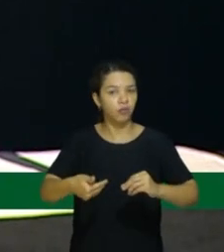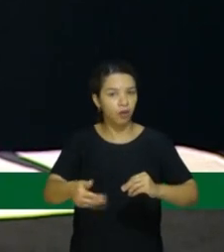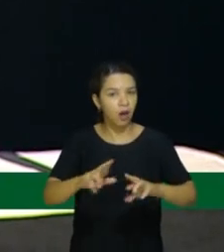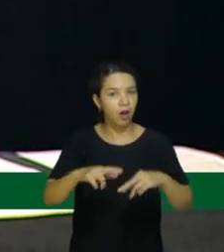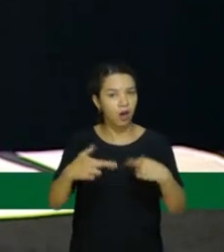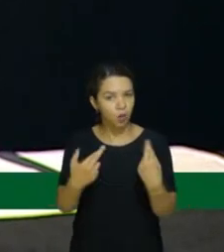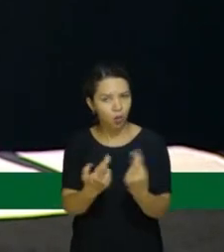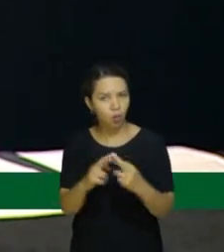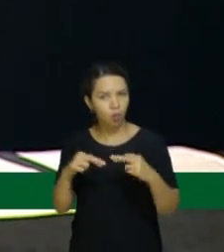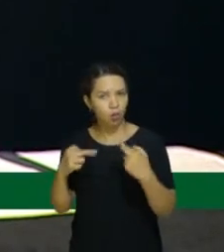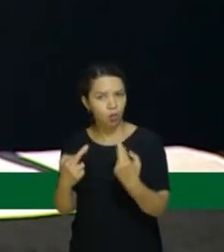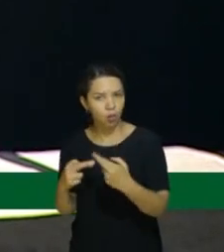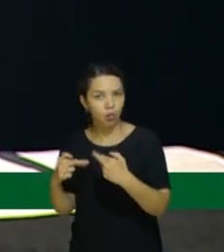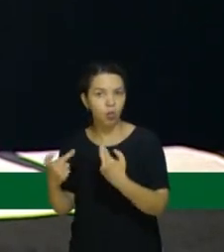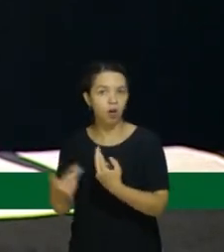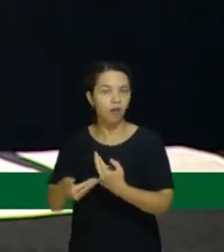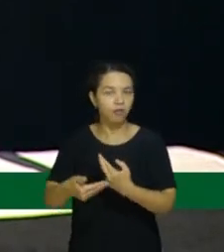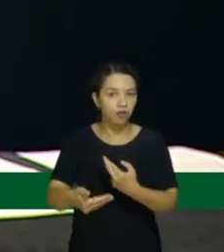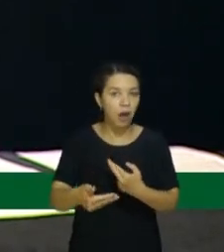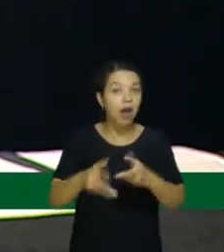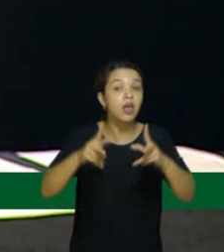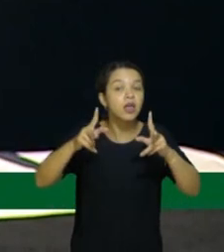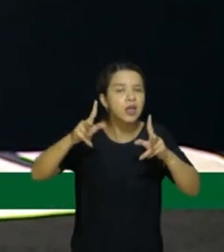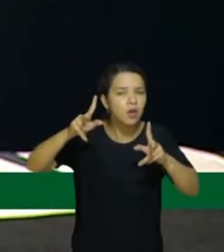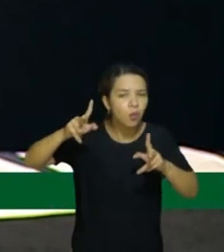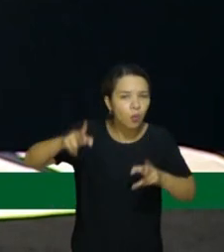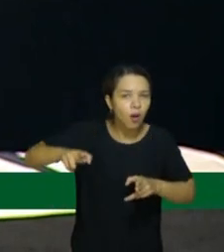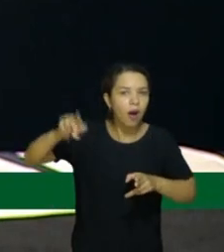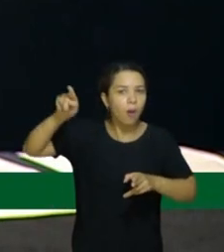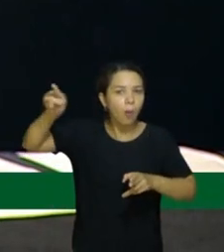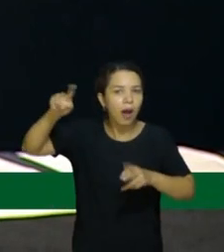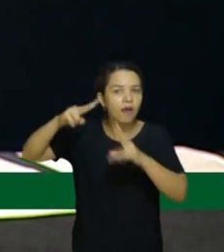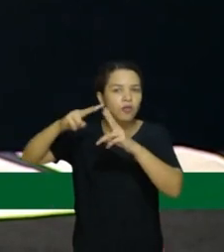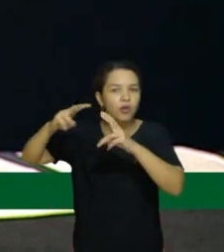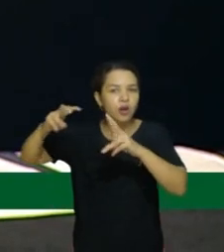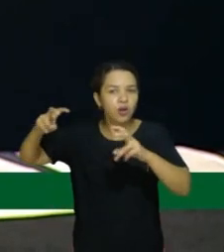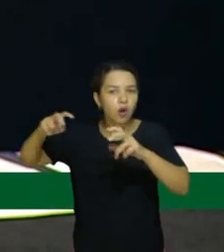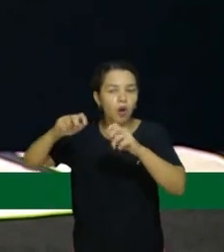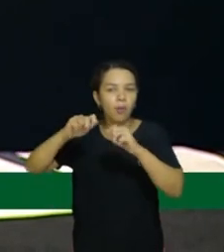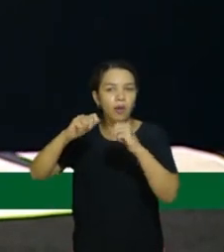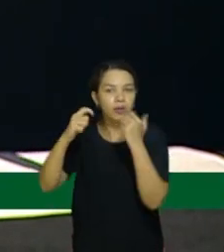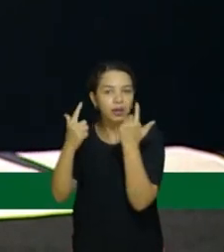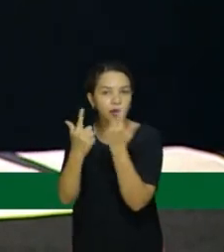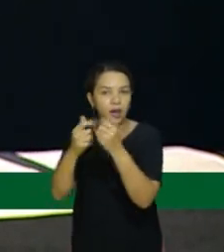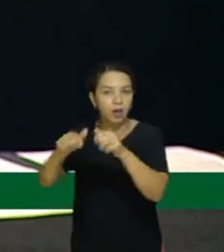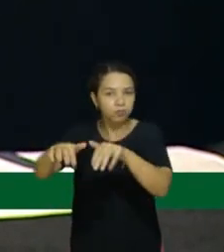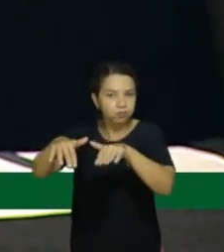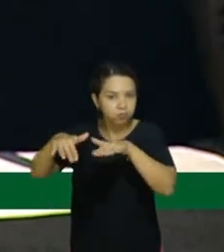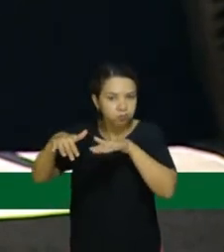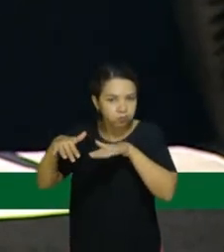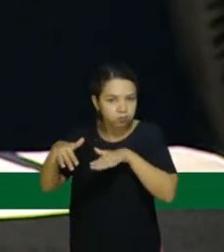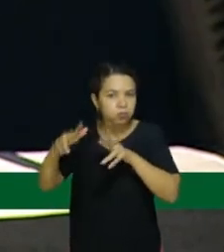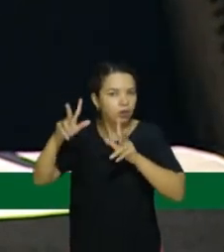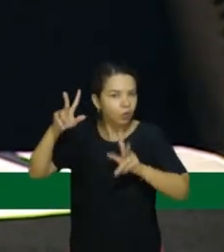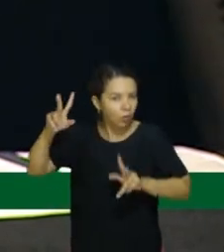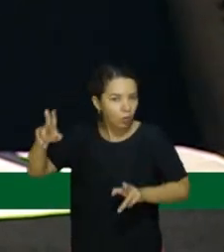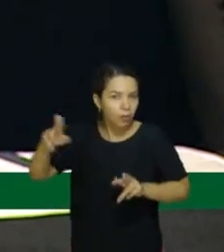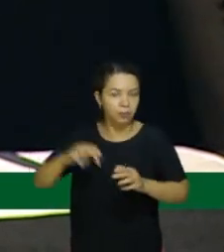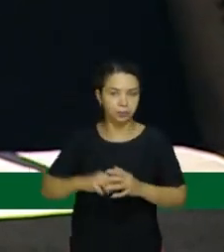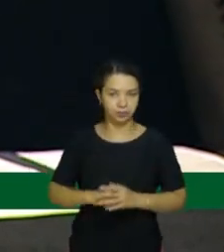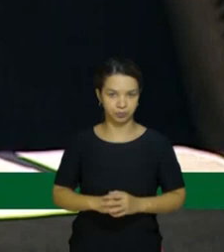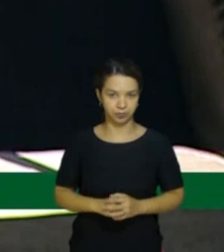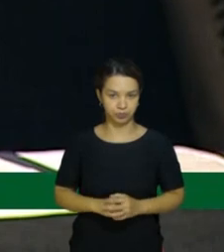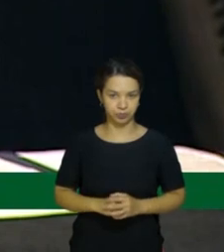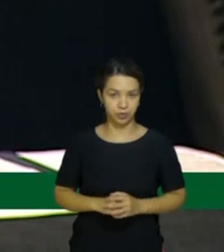nós realizamos lá na Assembleia Legislativa em Florianópolis com exceção a participação